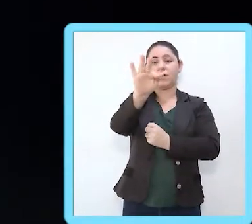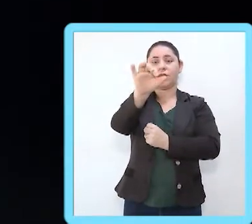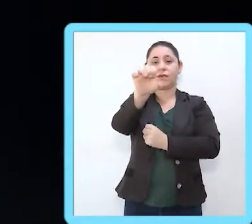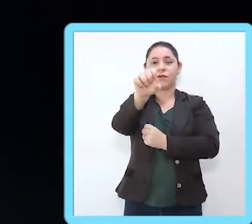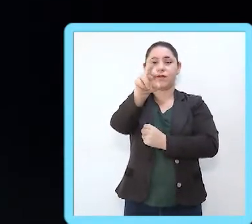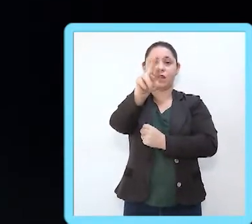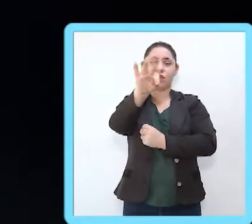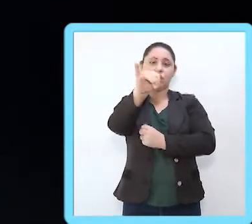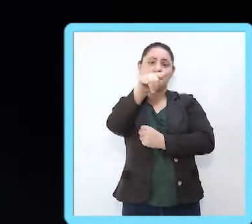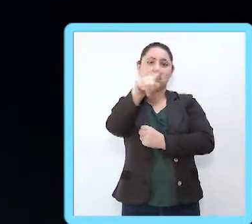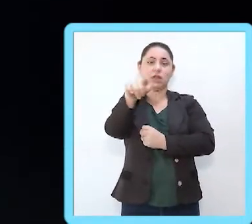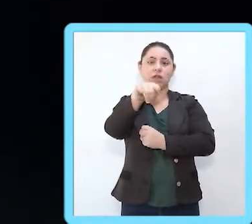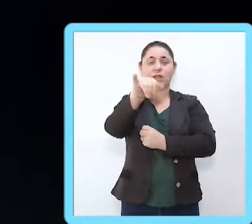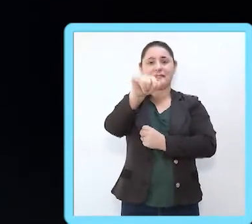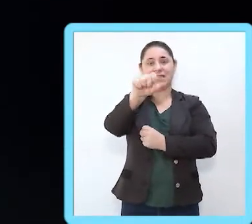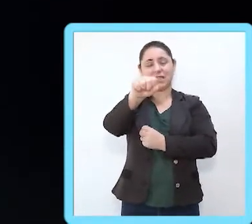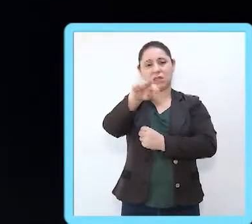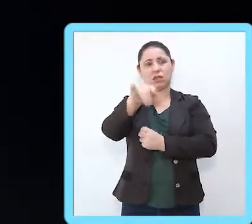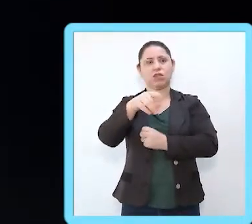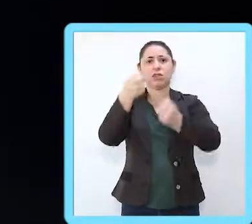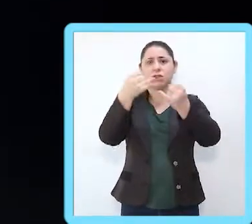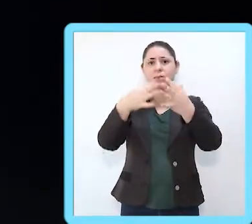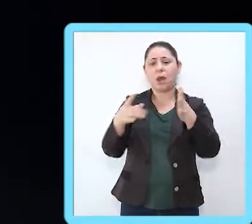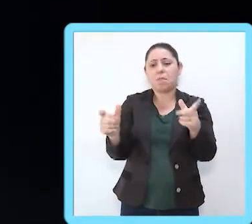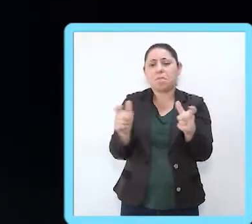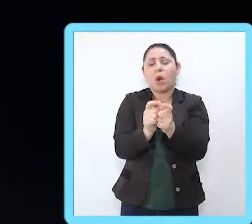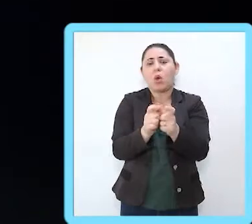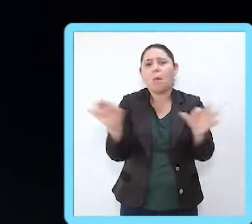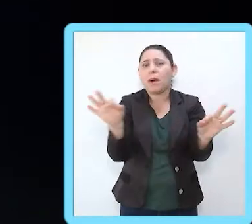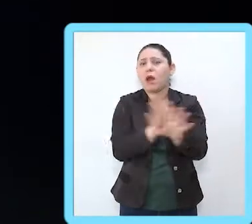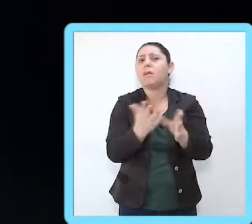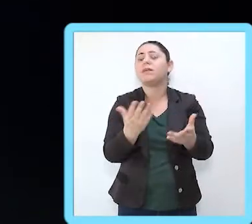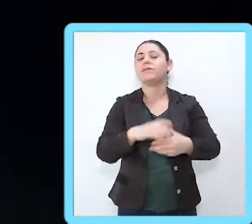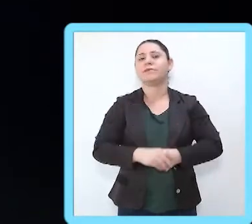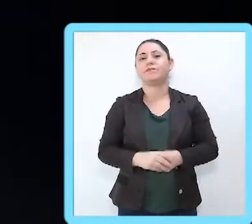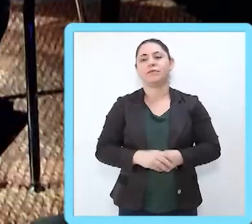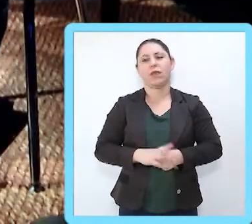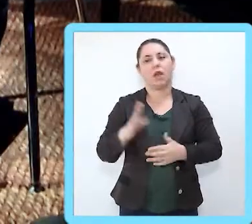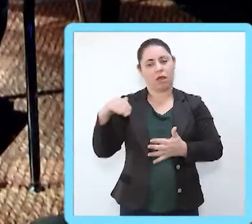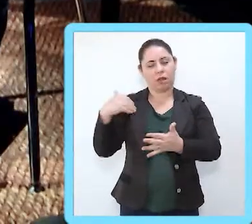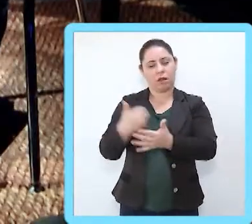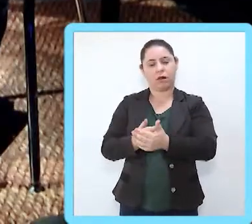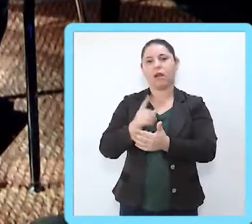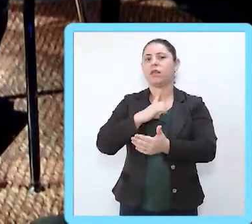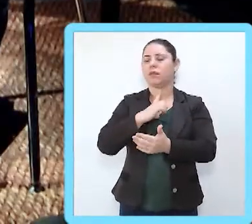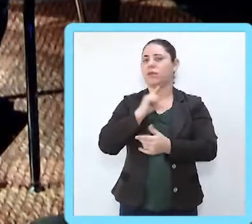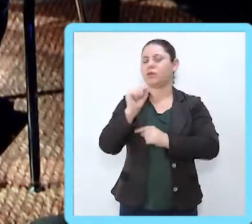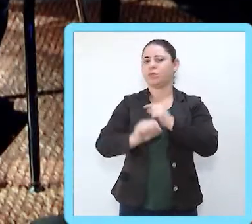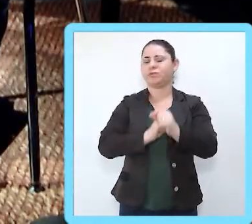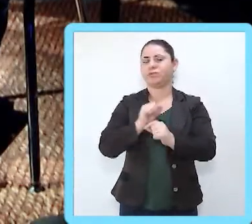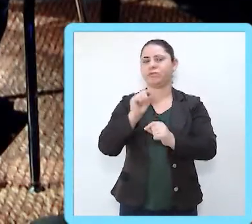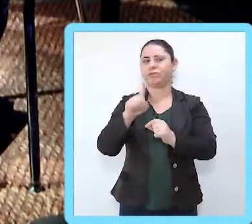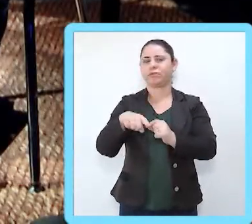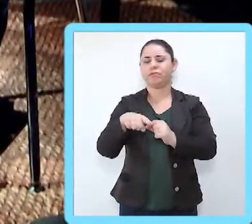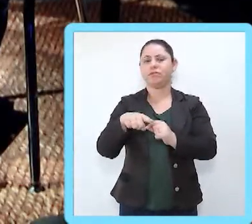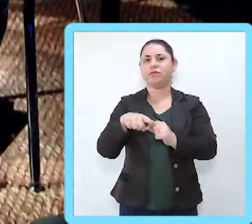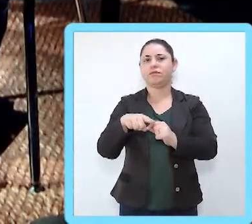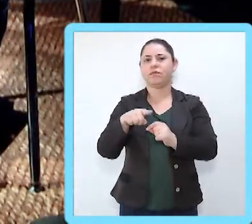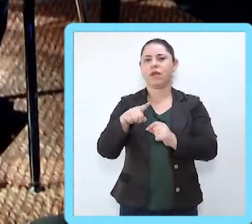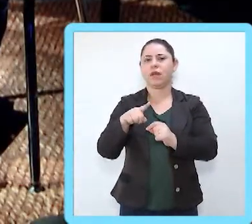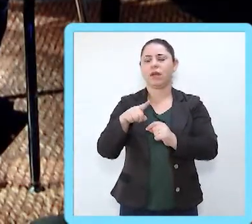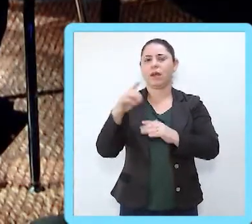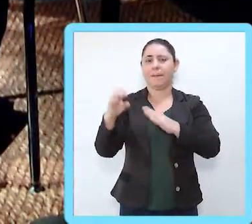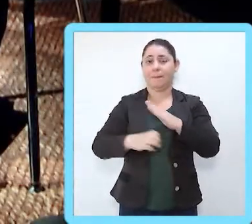Lagoas, que falta pouco para concluir. O senhor está me dizendo, conta para a gente o que o senhor falou para mim aqui agora há pouco. Recentemente,